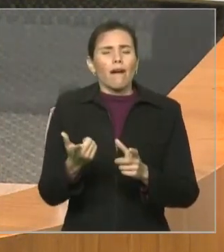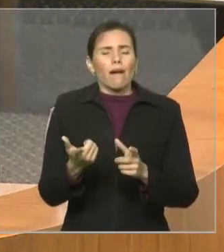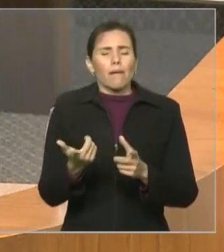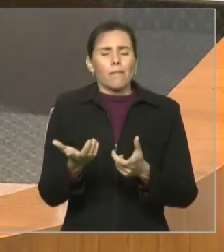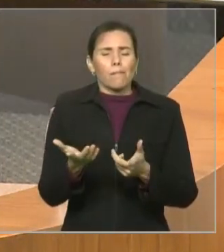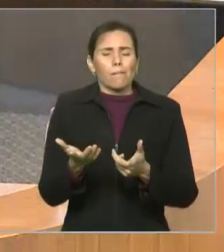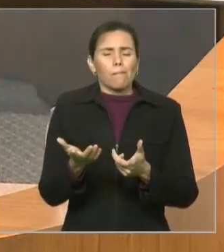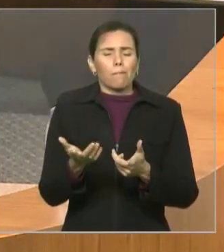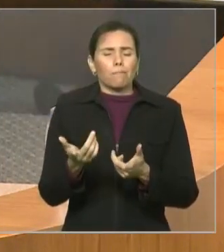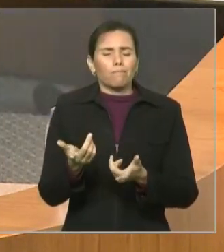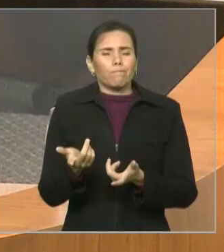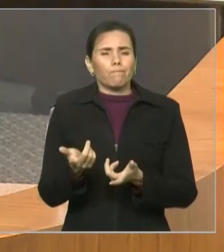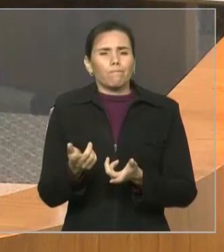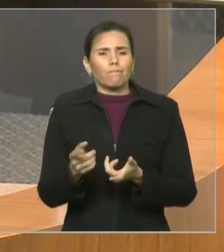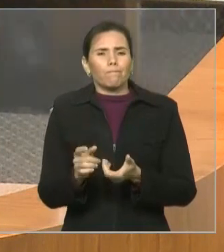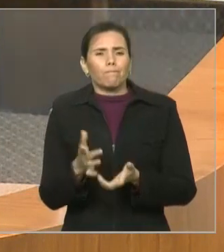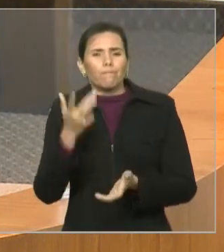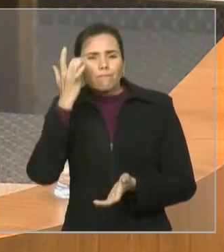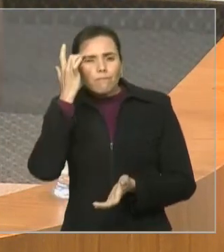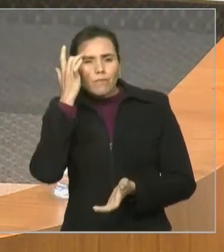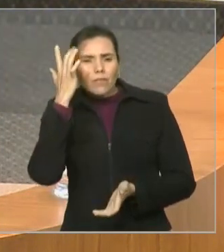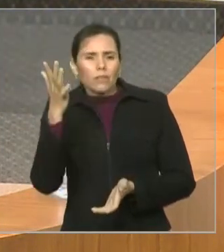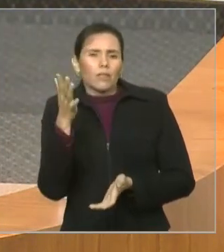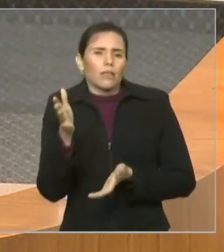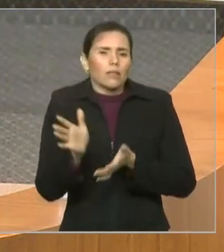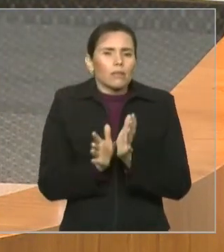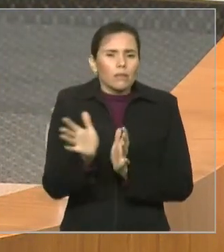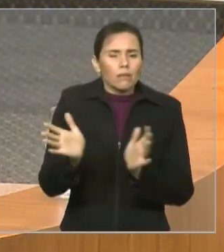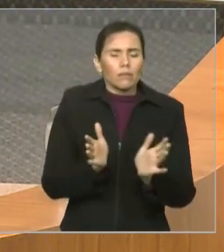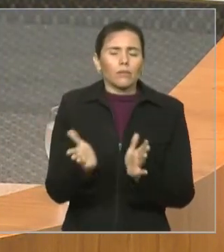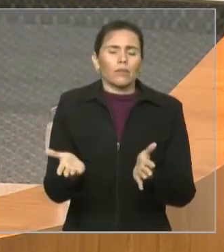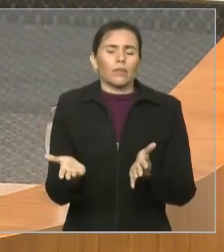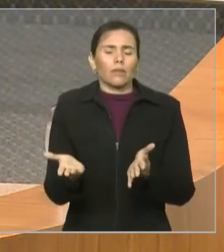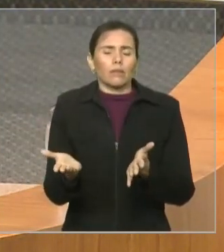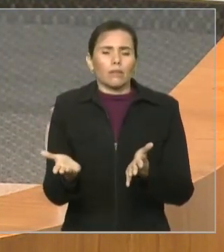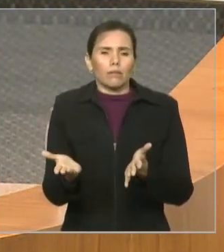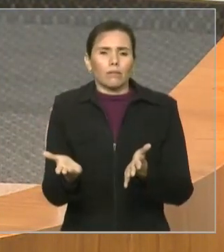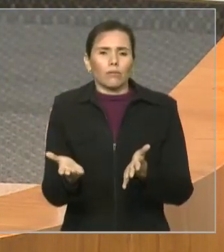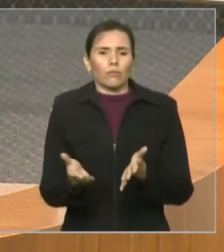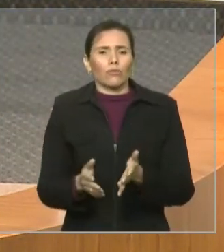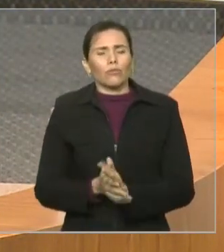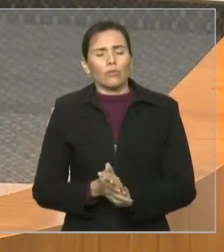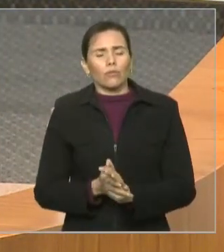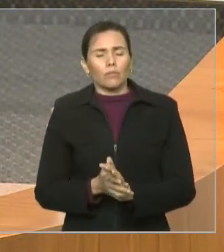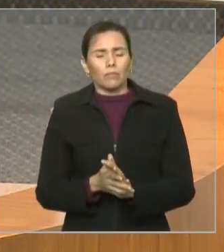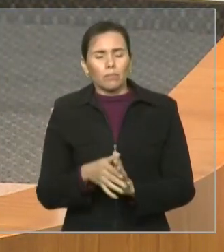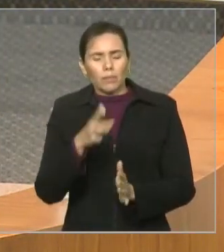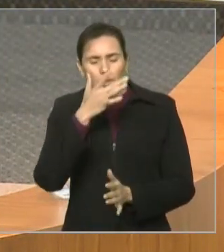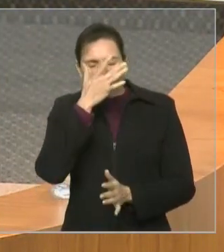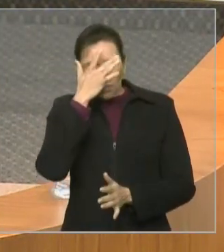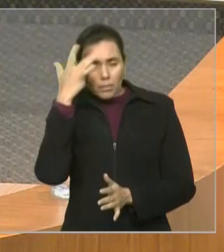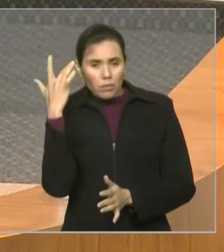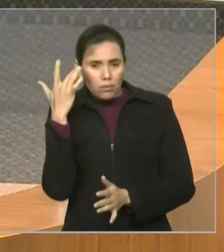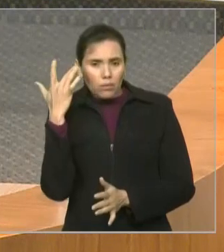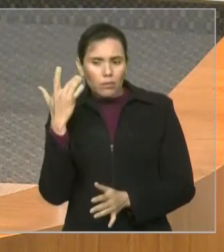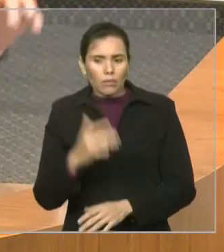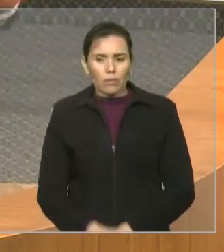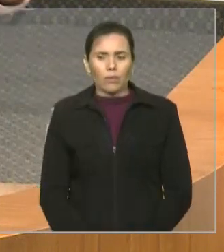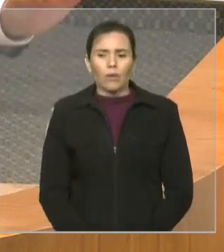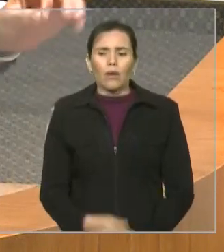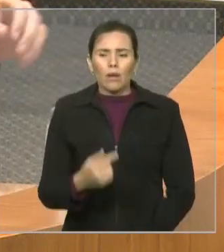aos direitos civis dos cidadãos maranhenses. Essas experiências que eu tive como presidente do Viva Cidadão, eu